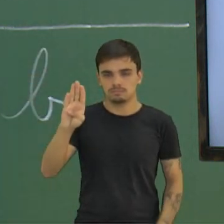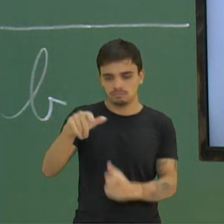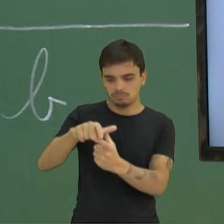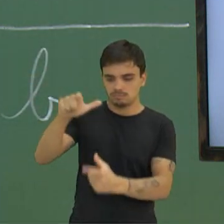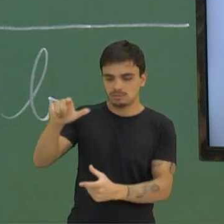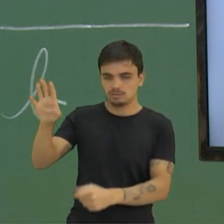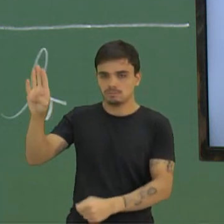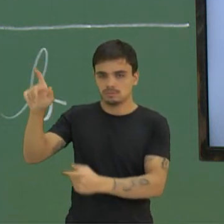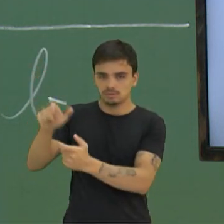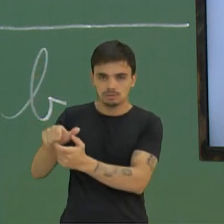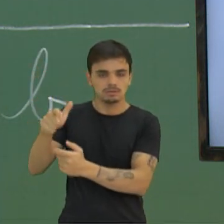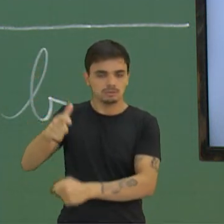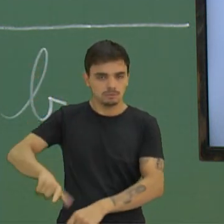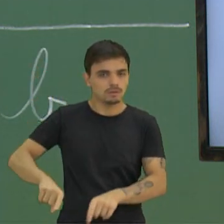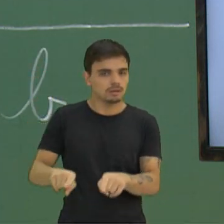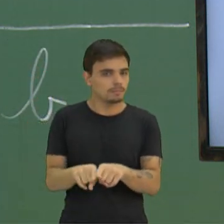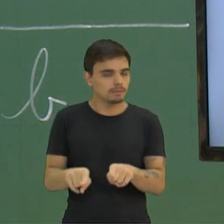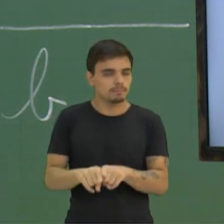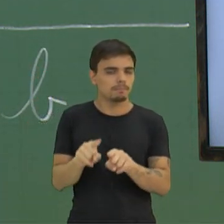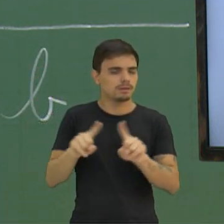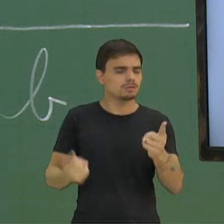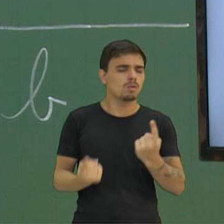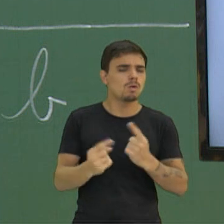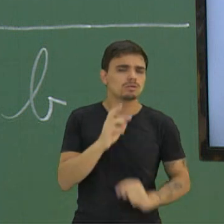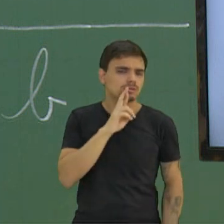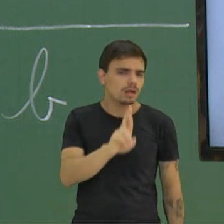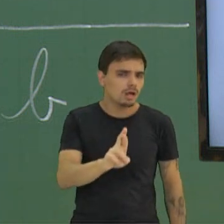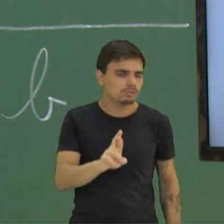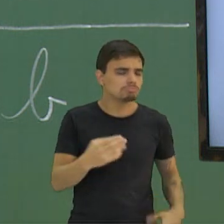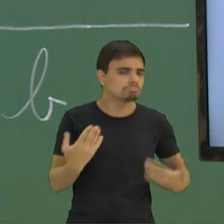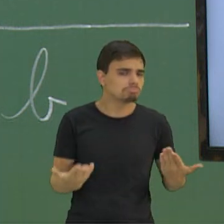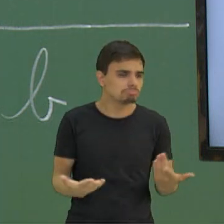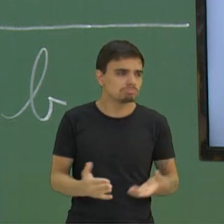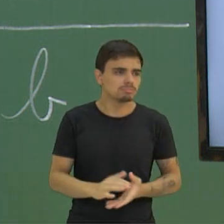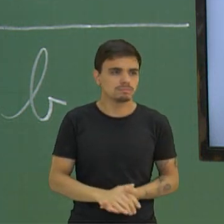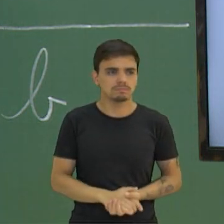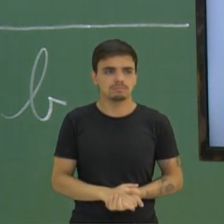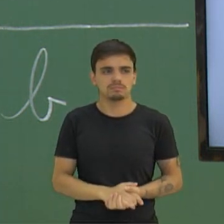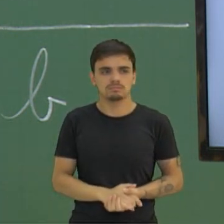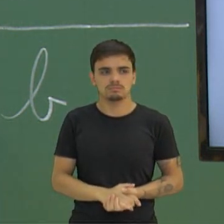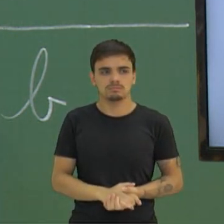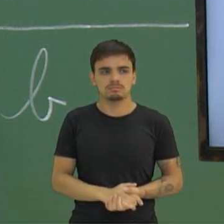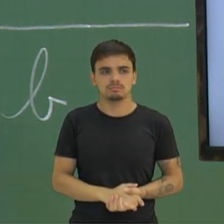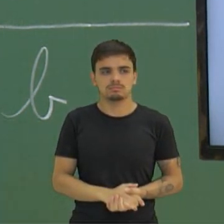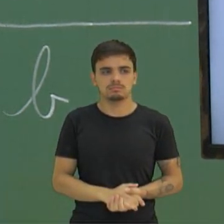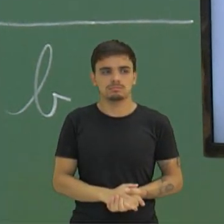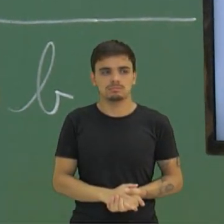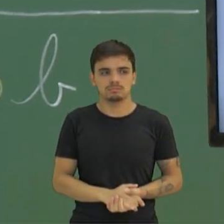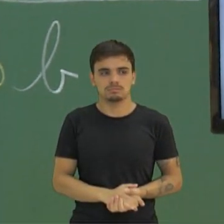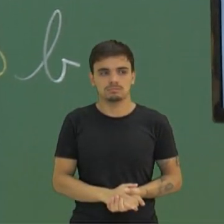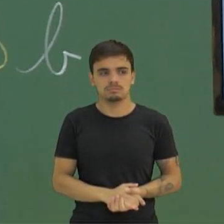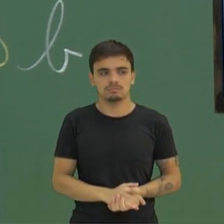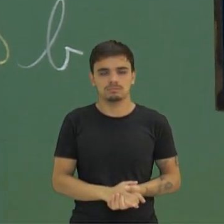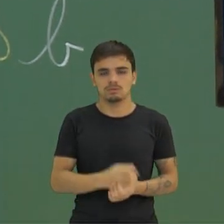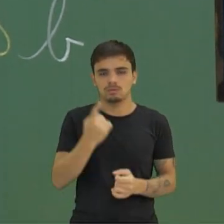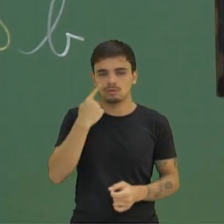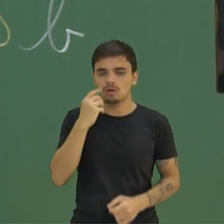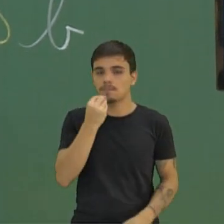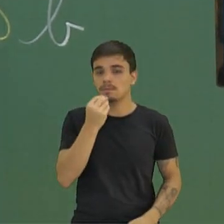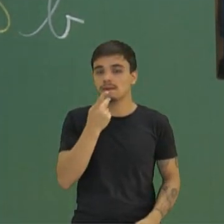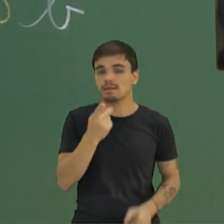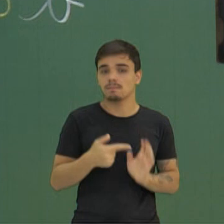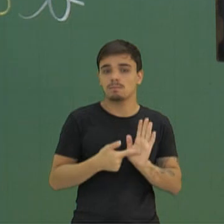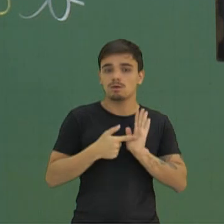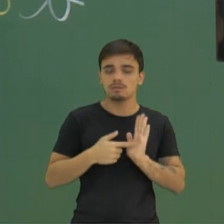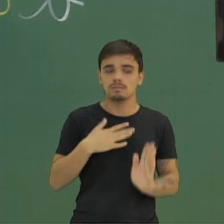Bezinho E qual é o resultado disso dois três quatro a probabilidade me mostra